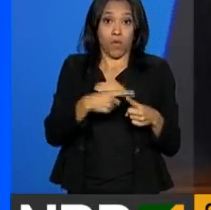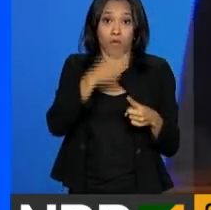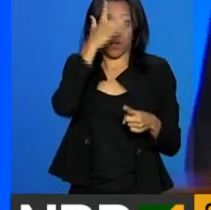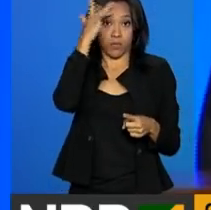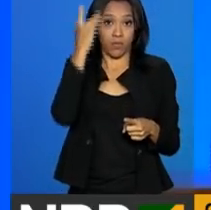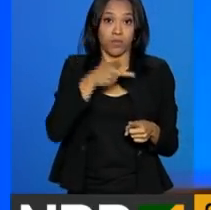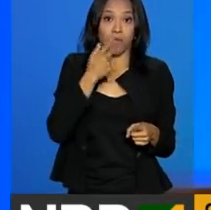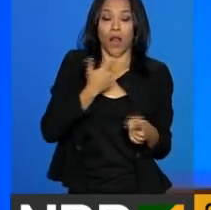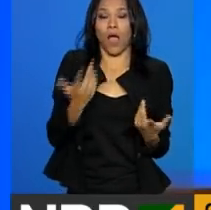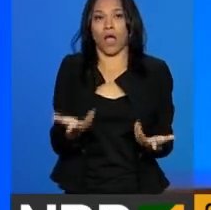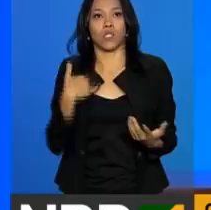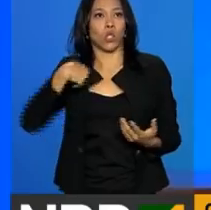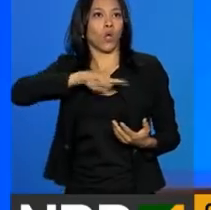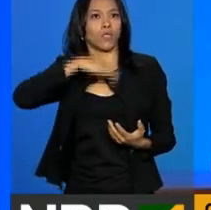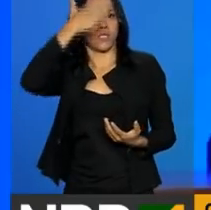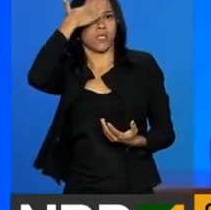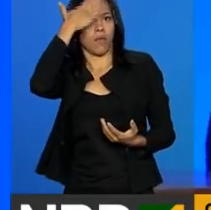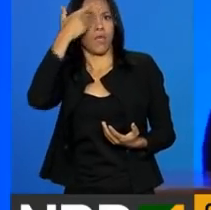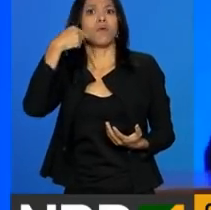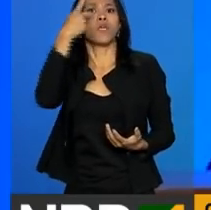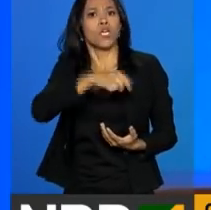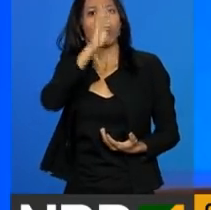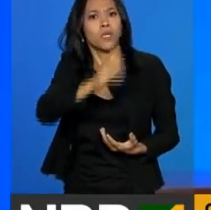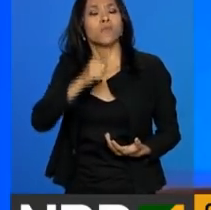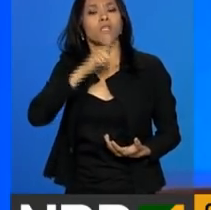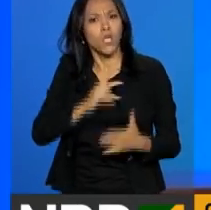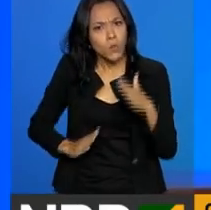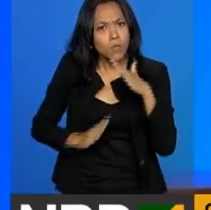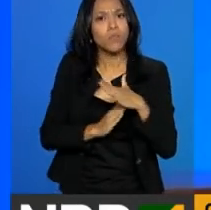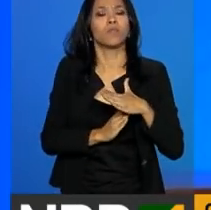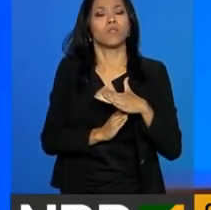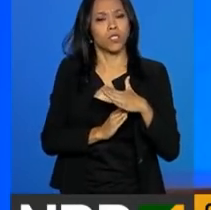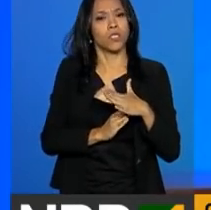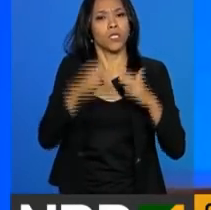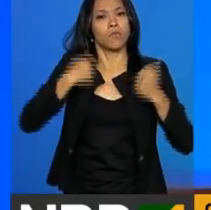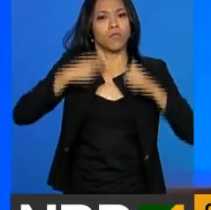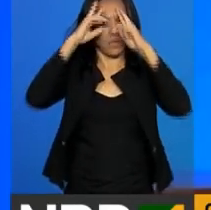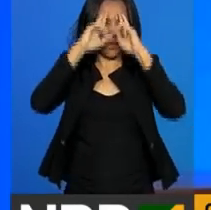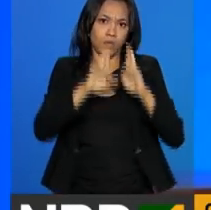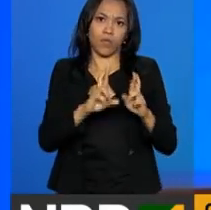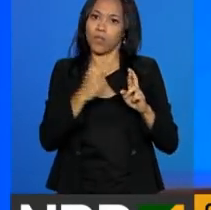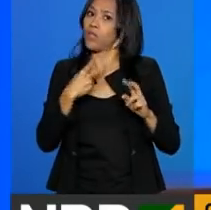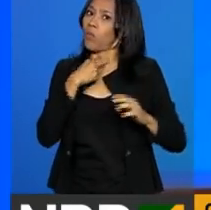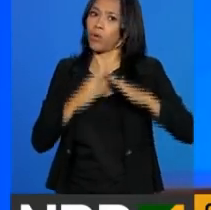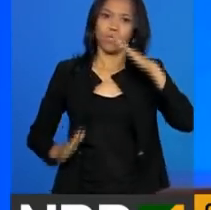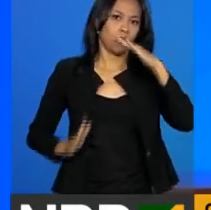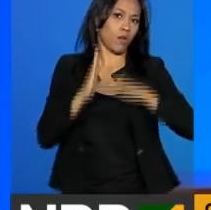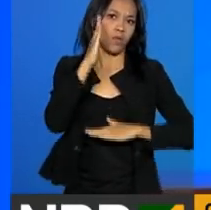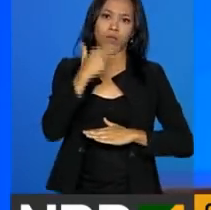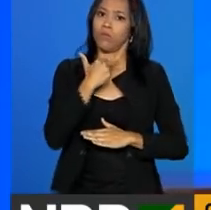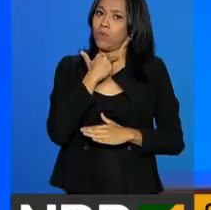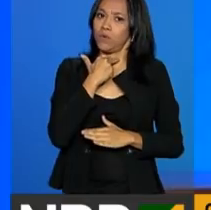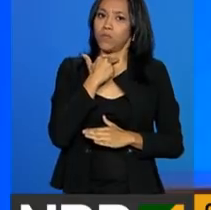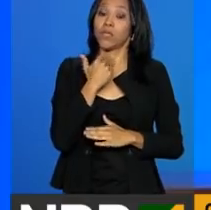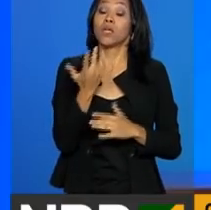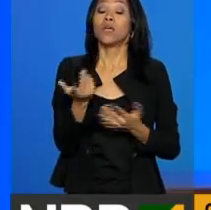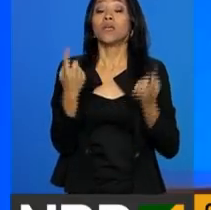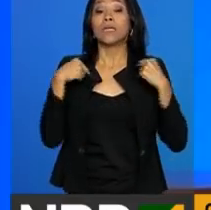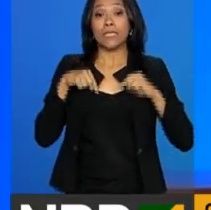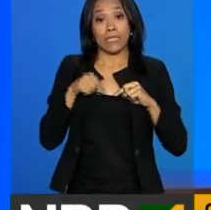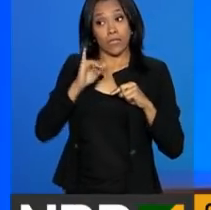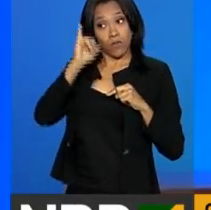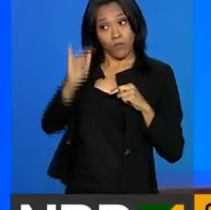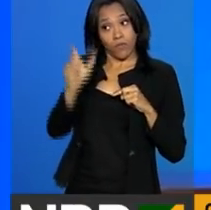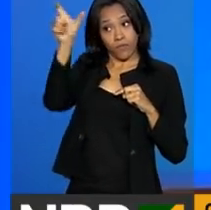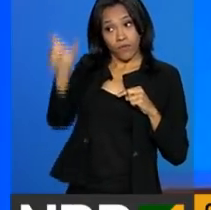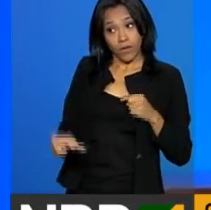no estado brasileiro a um teto determinado que não pode ser ultrapassado e interessante nós fizemos ver o dalton isto